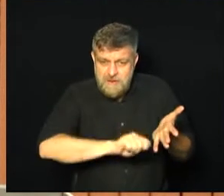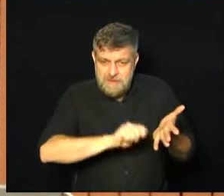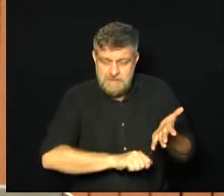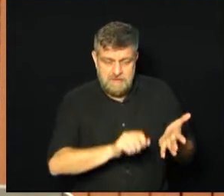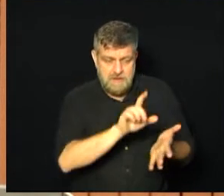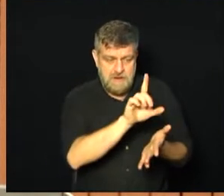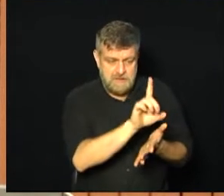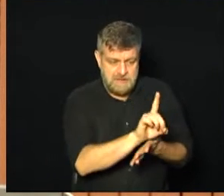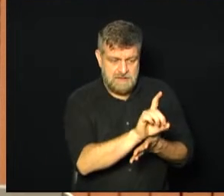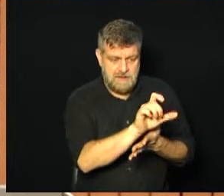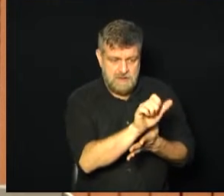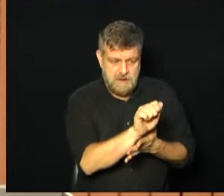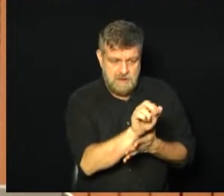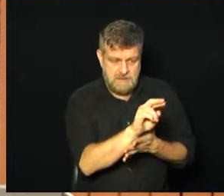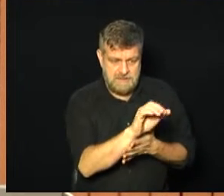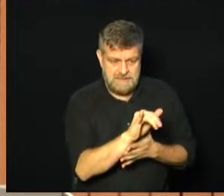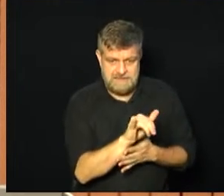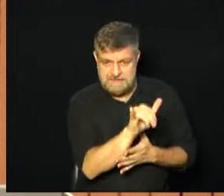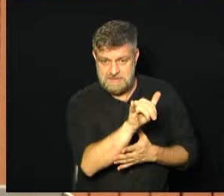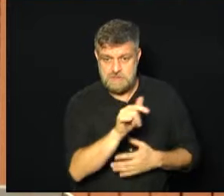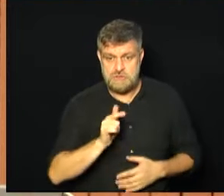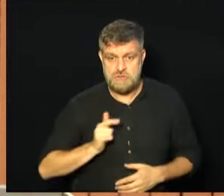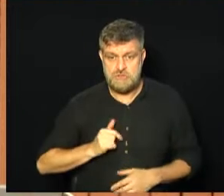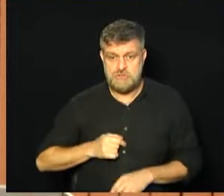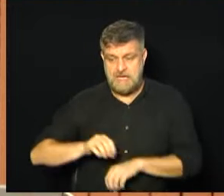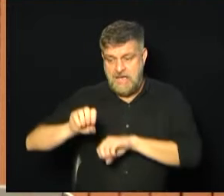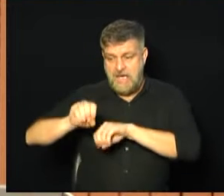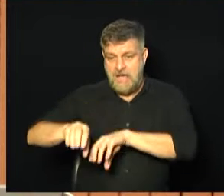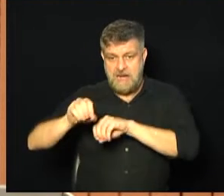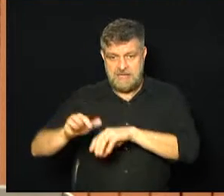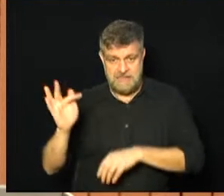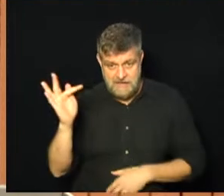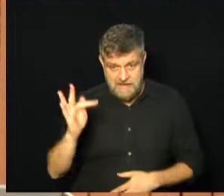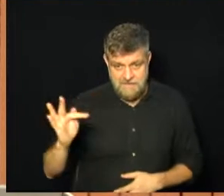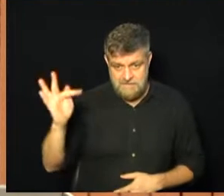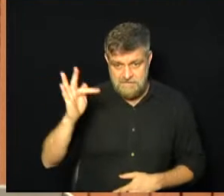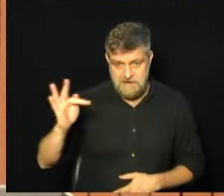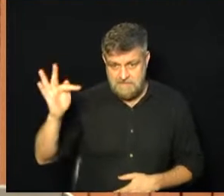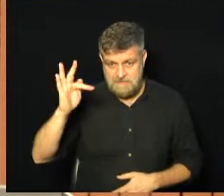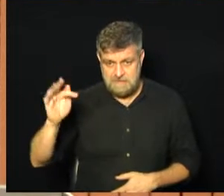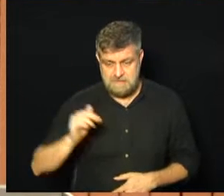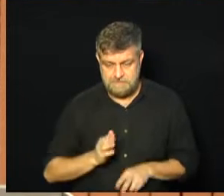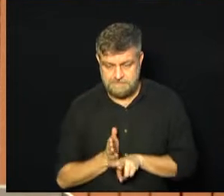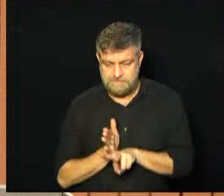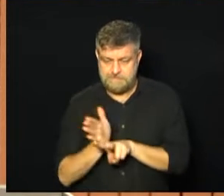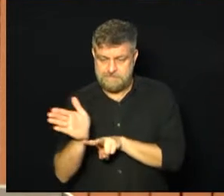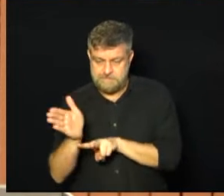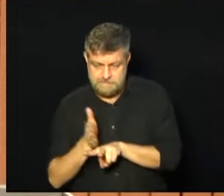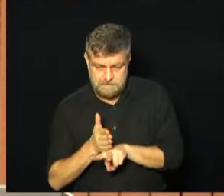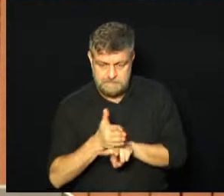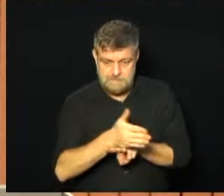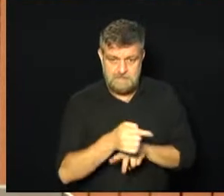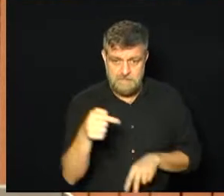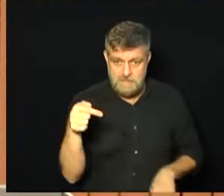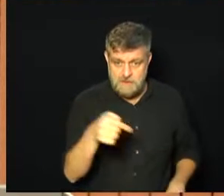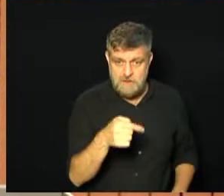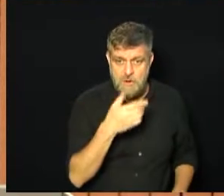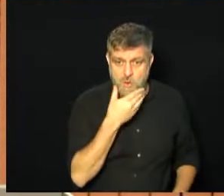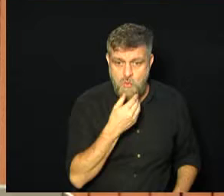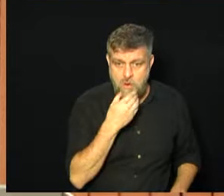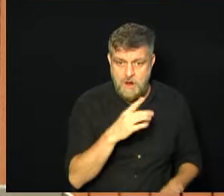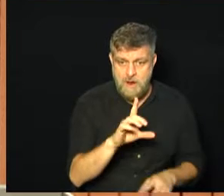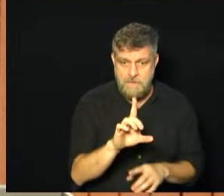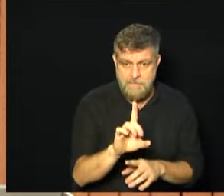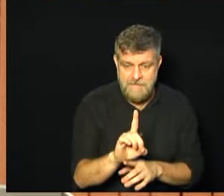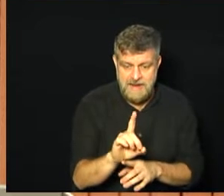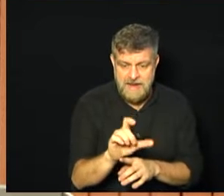apesar das aulas de antropologia da universidade, que é uma coisa paradoxal, né? Porque foi Darcy Ribeiro que fundou a Universidade de